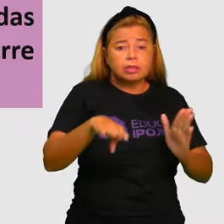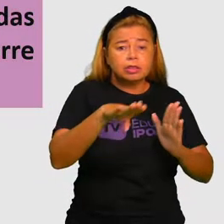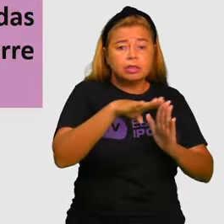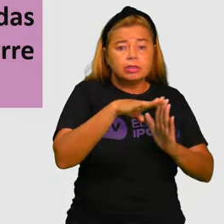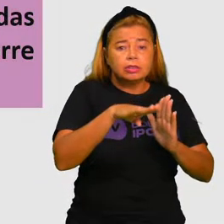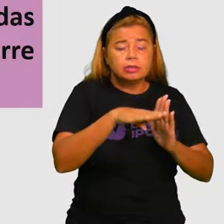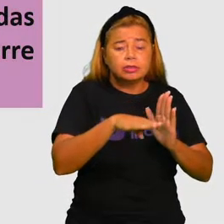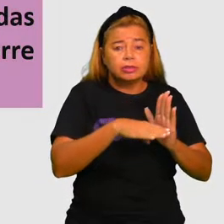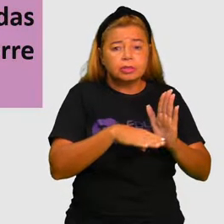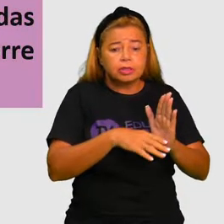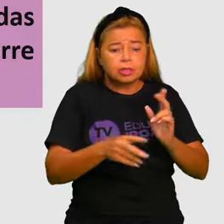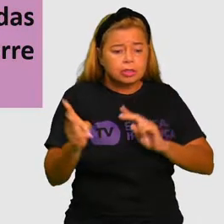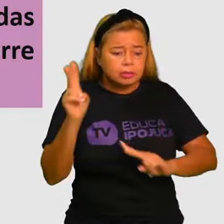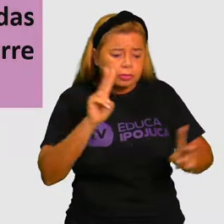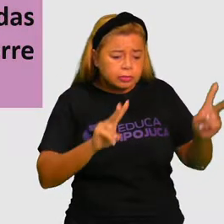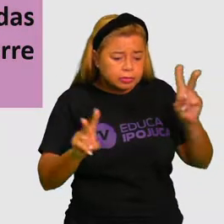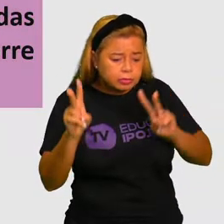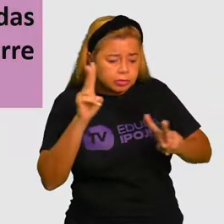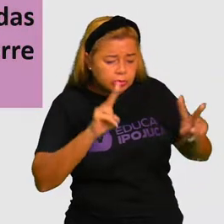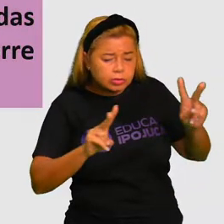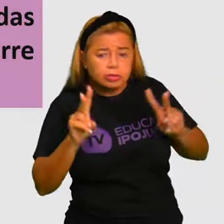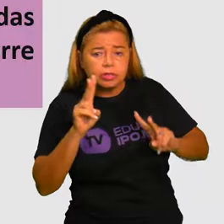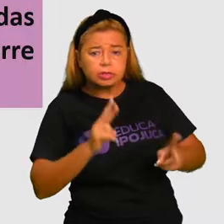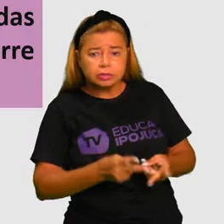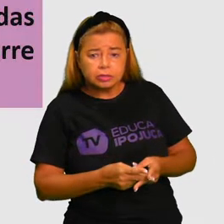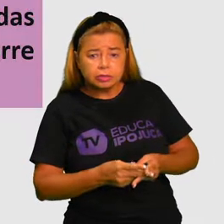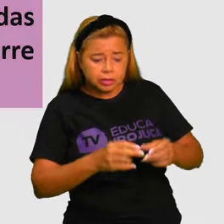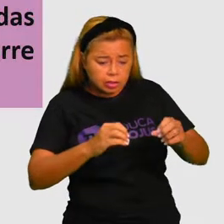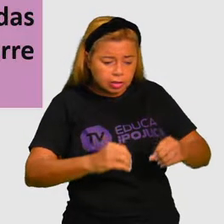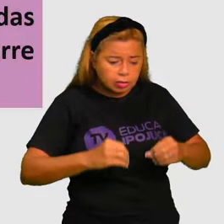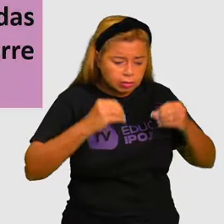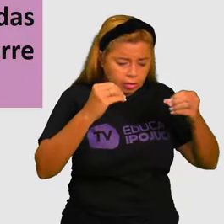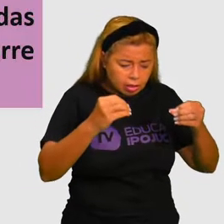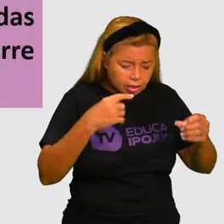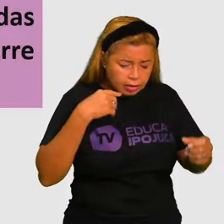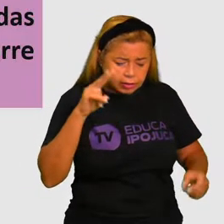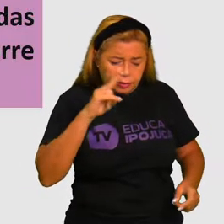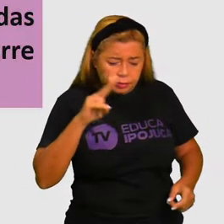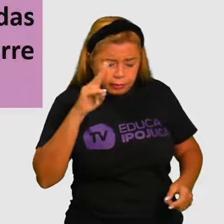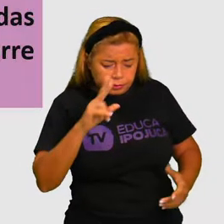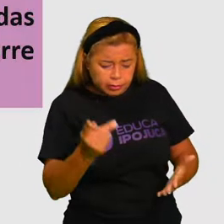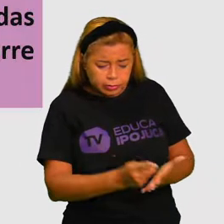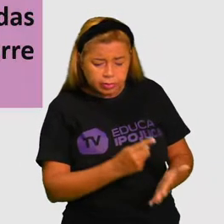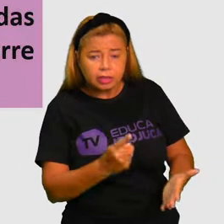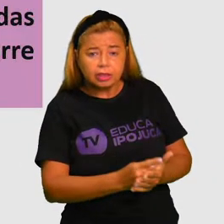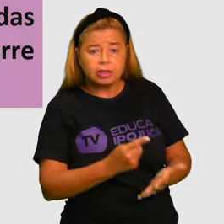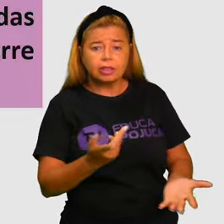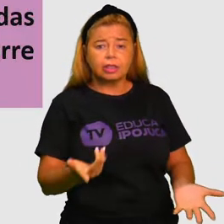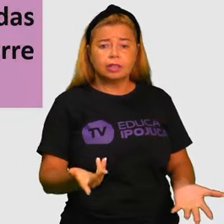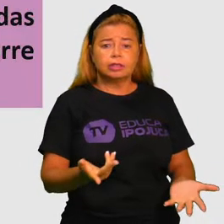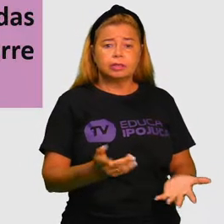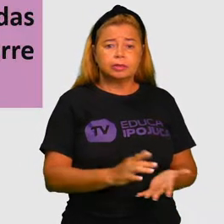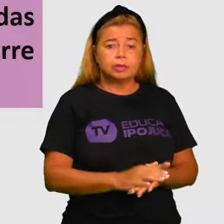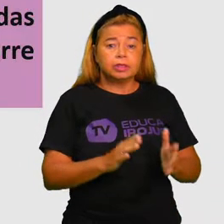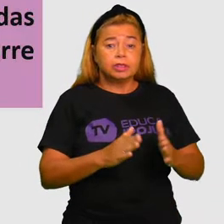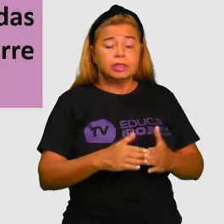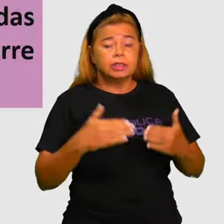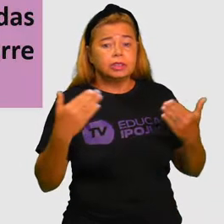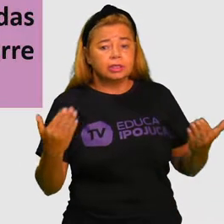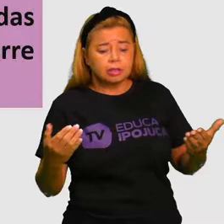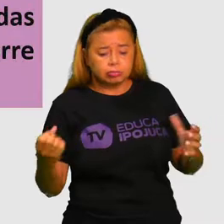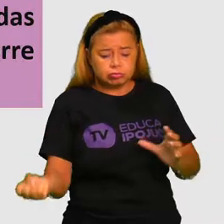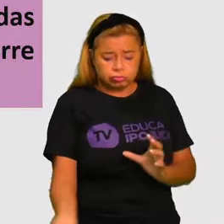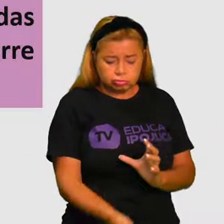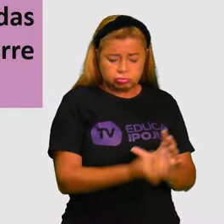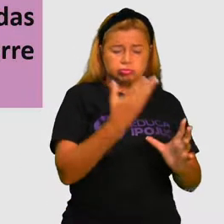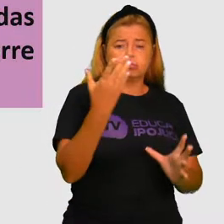ligações defensores no sistema e reparou que estavam enterrados nesse momento ele criou a